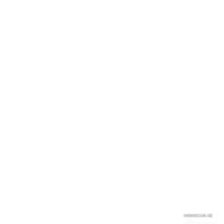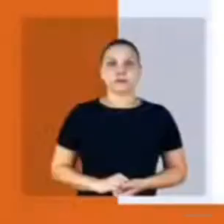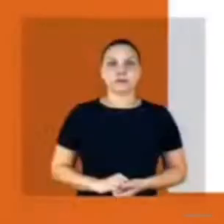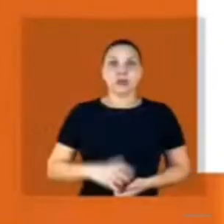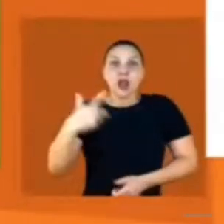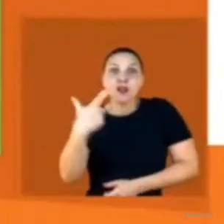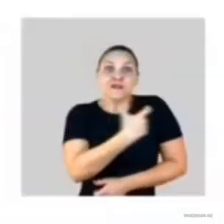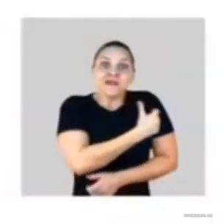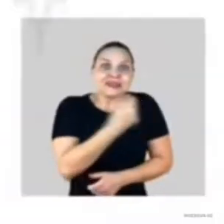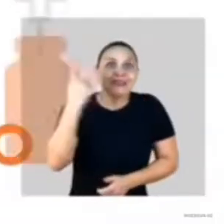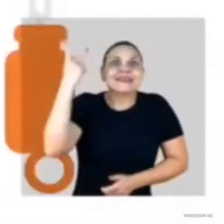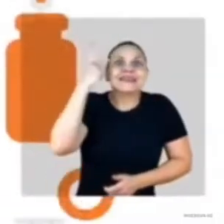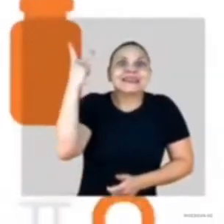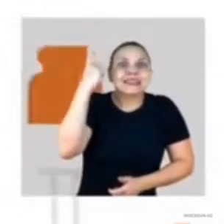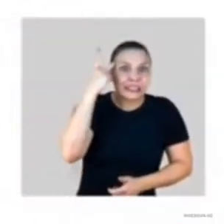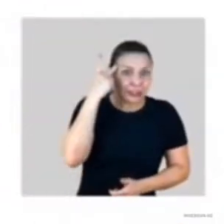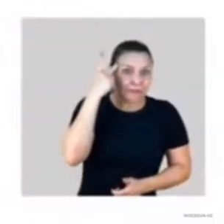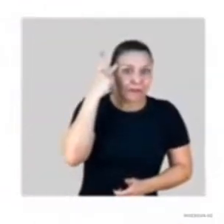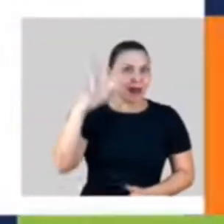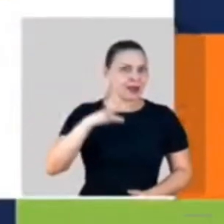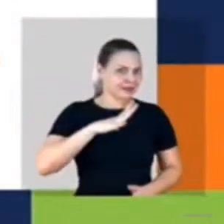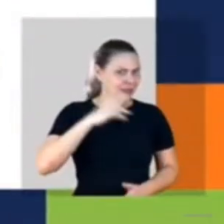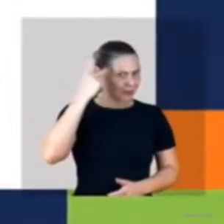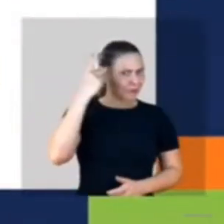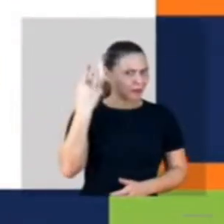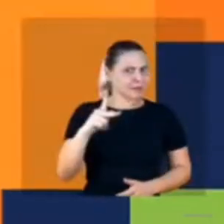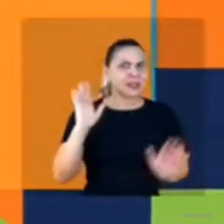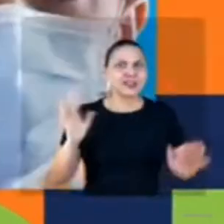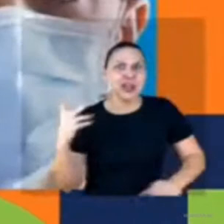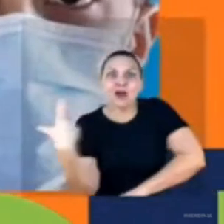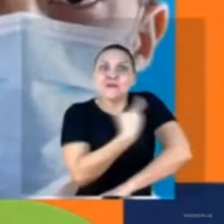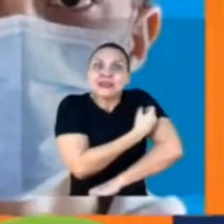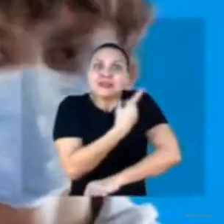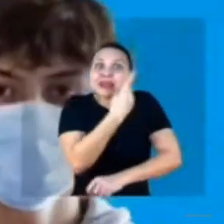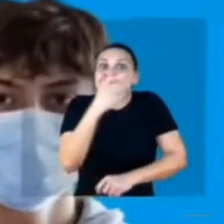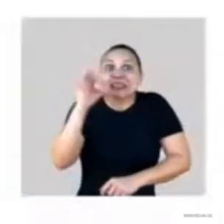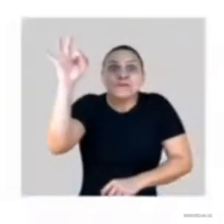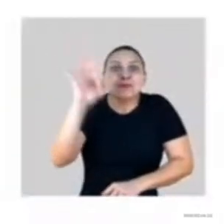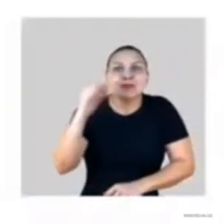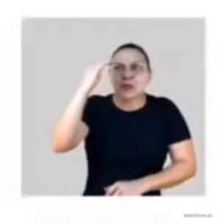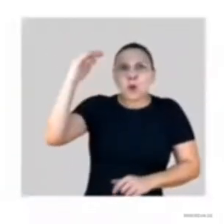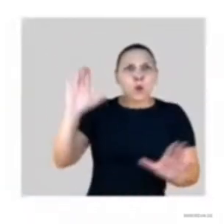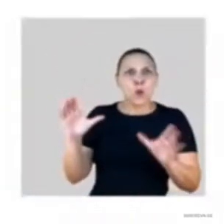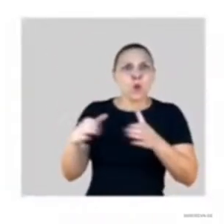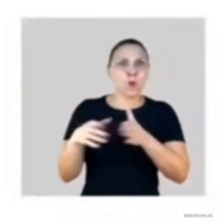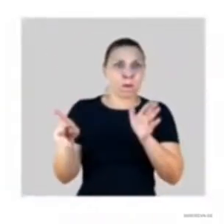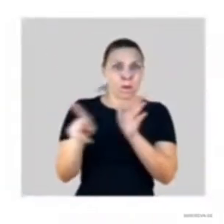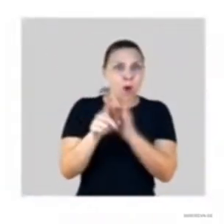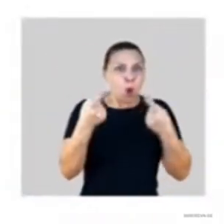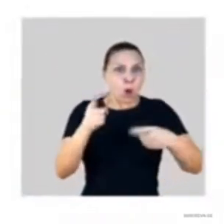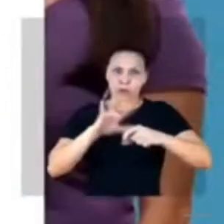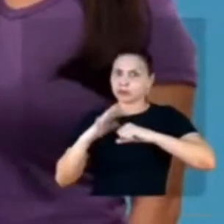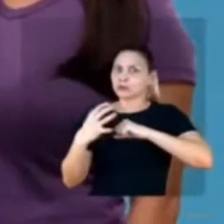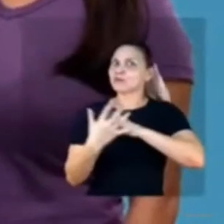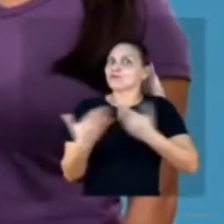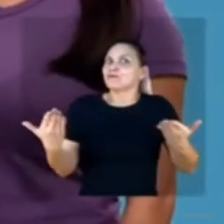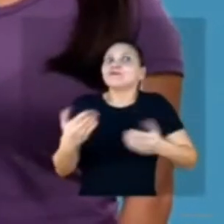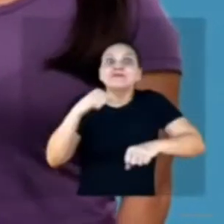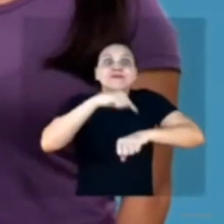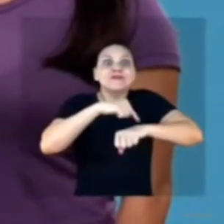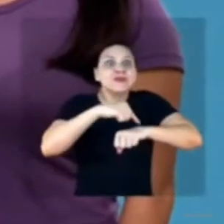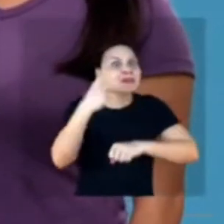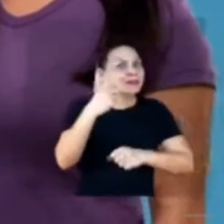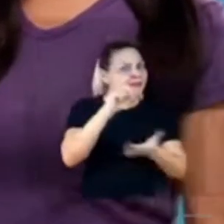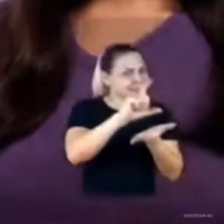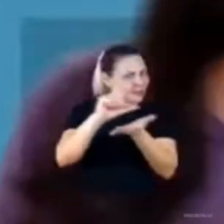Paulo. Vacina Sampa. A cidade de São Paulo já vacinou 100% do público adulto contra a Covid-19.